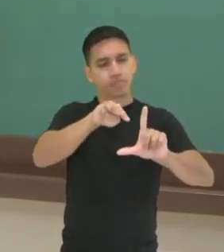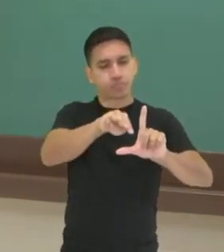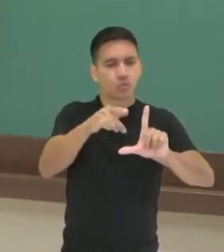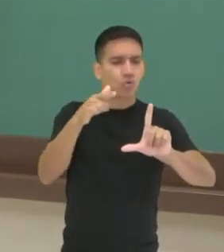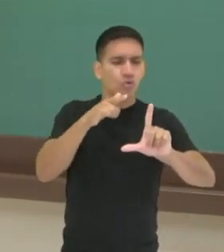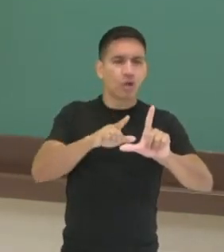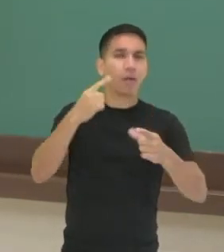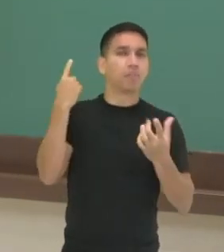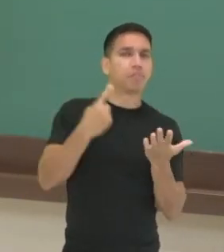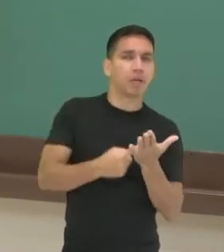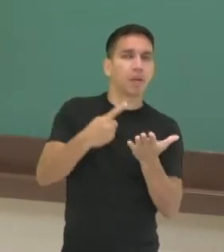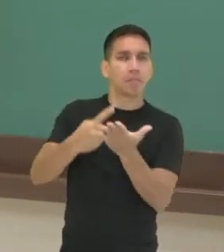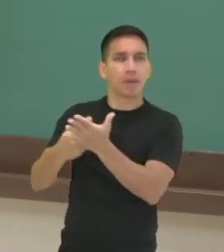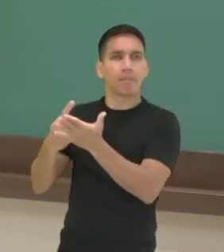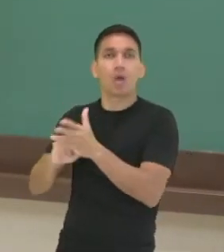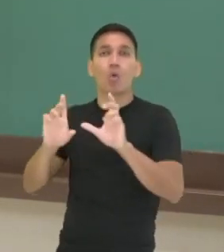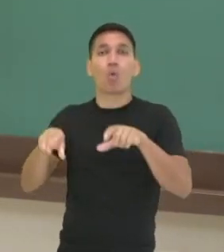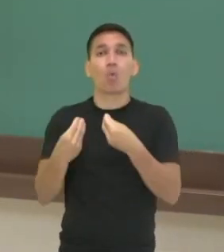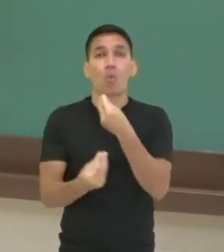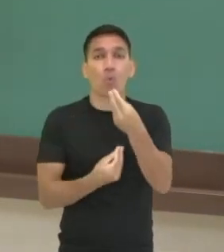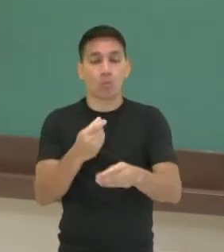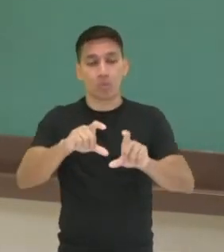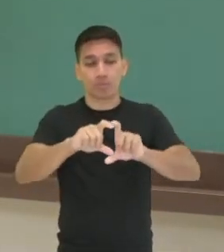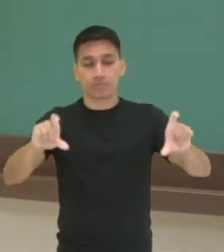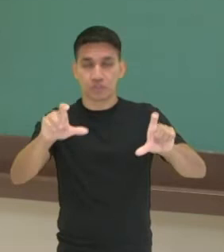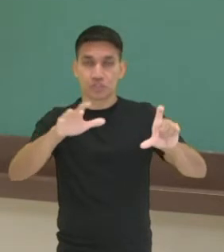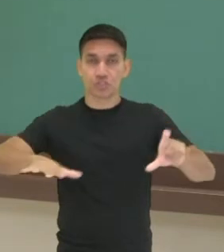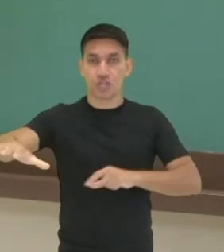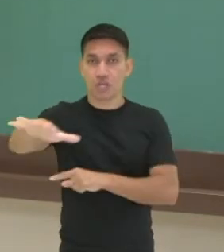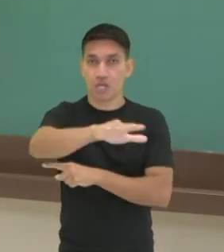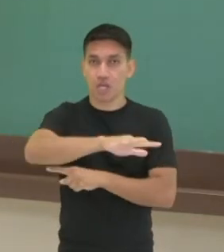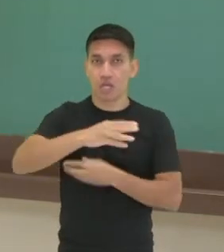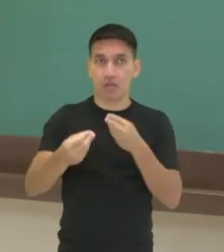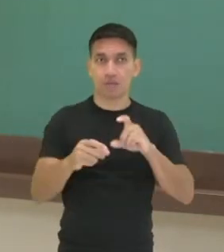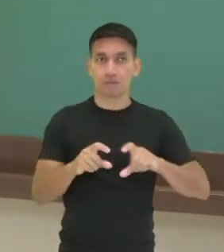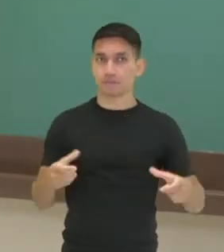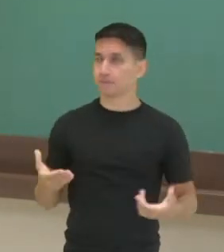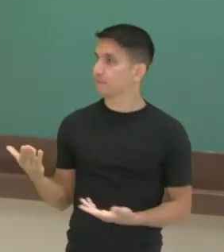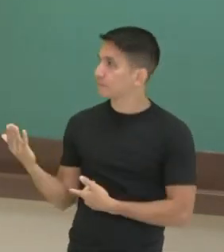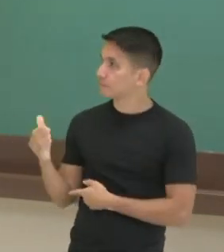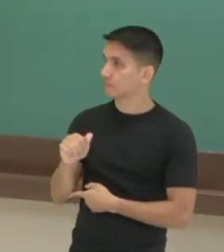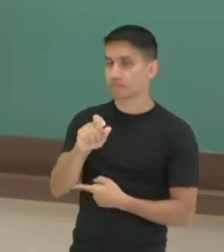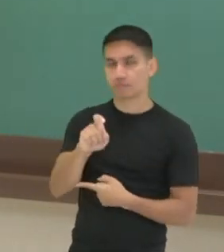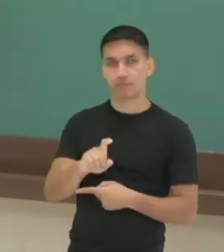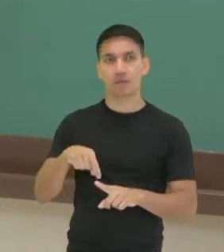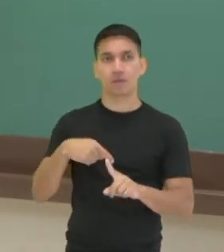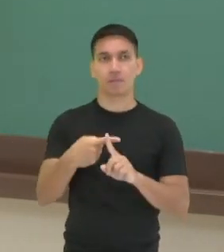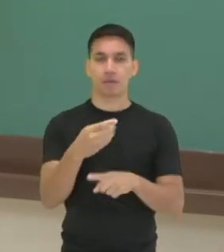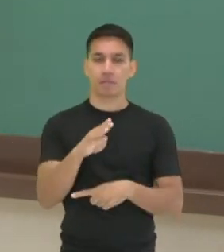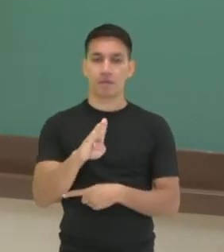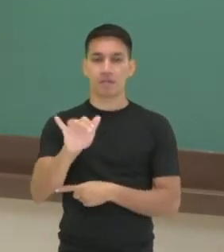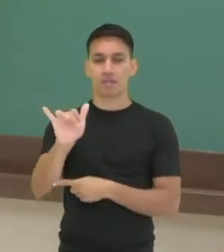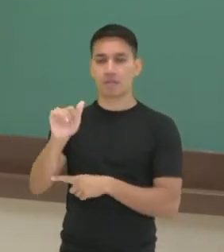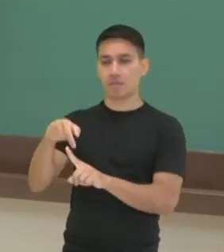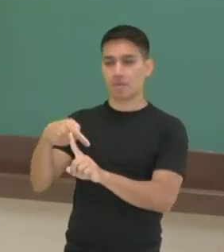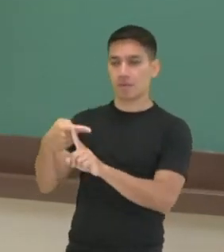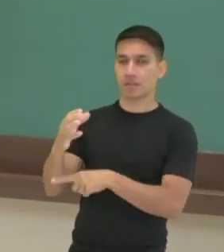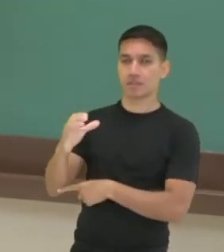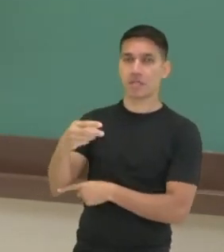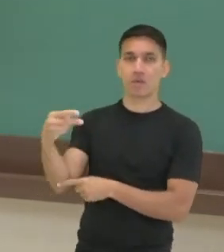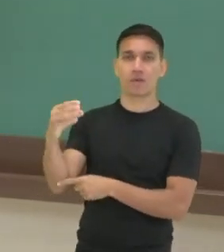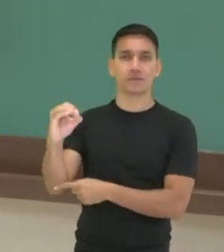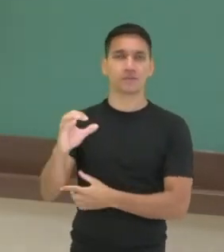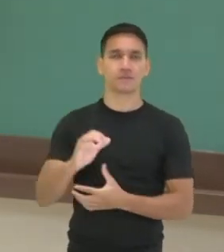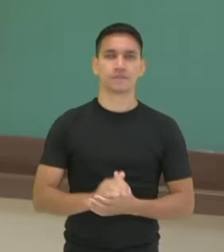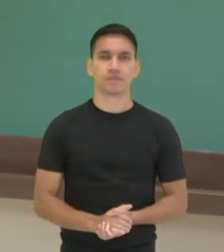consigo determinar a equação geral, que a equação geral tem que forma? AX mais BY mais C igual a